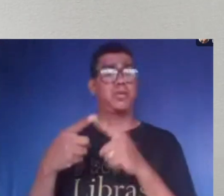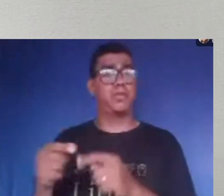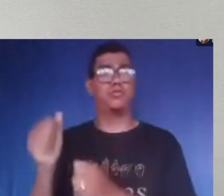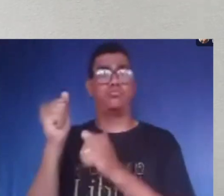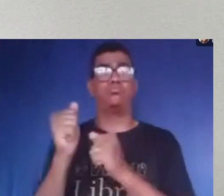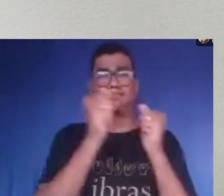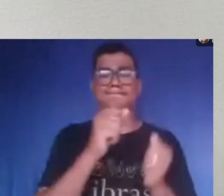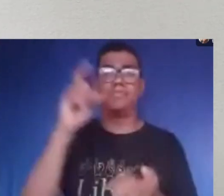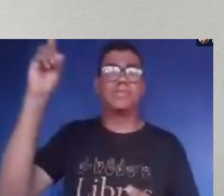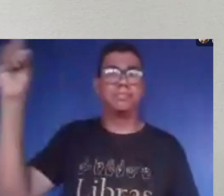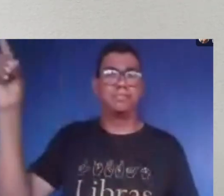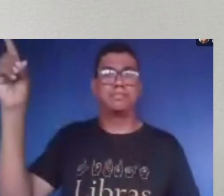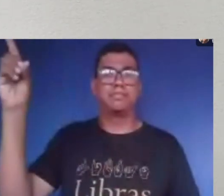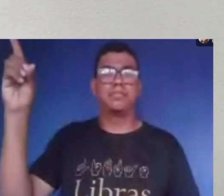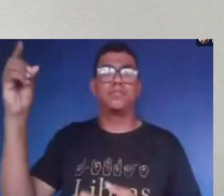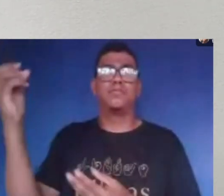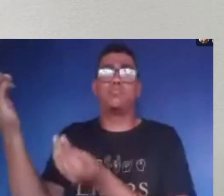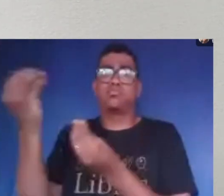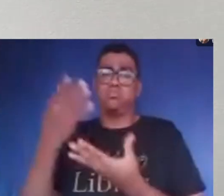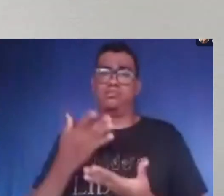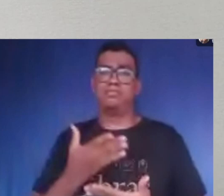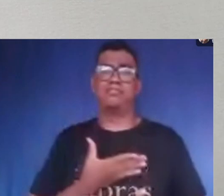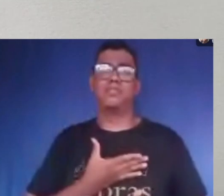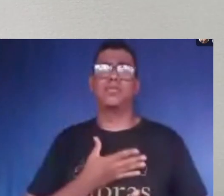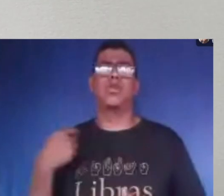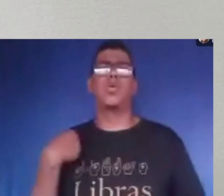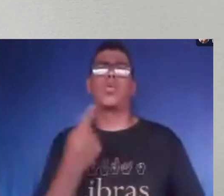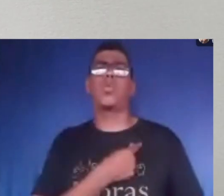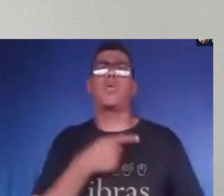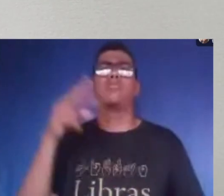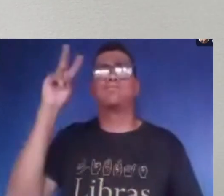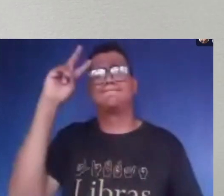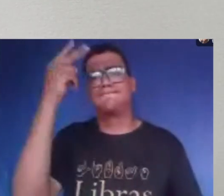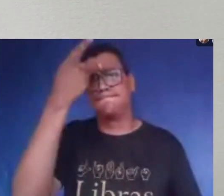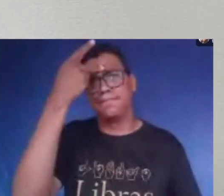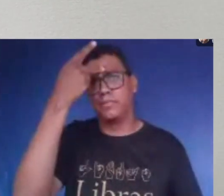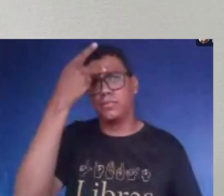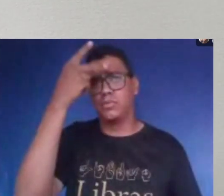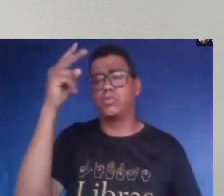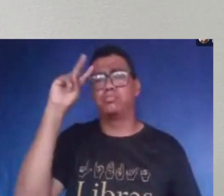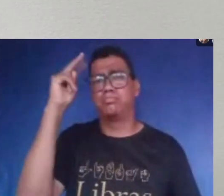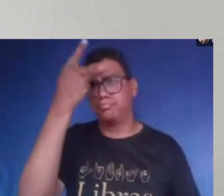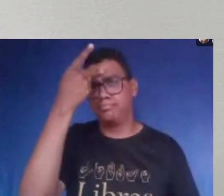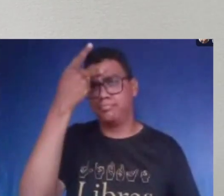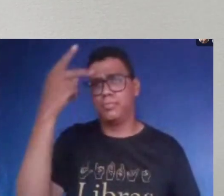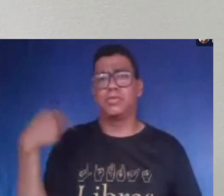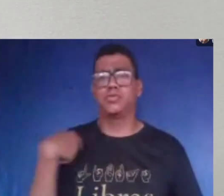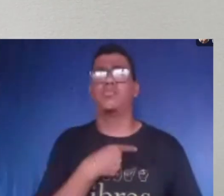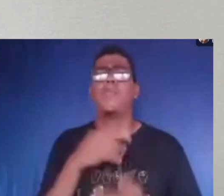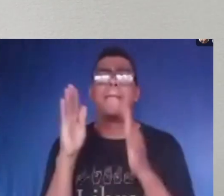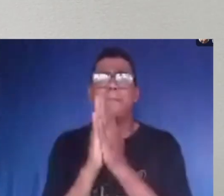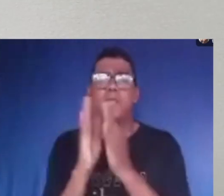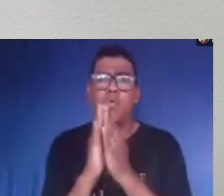de ouvir a irmã, né, e ficou emocionado, super feliz. E a obra de Missões Mundiais, ela